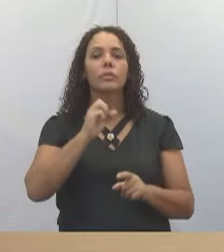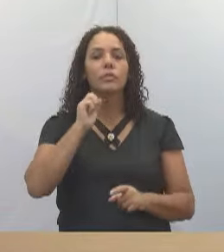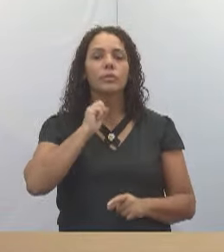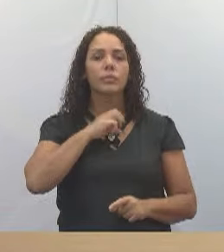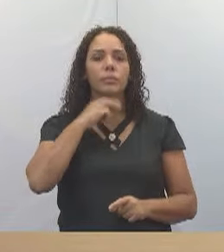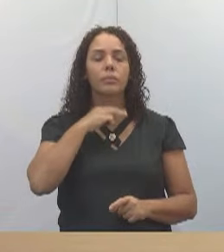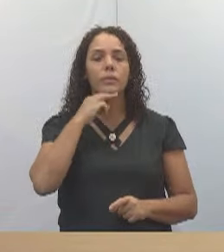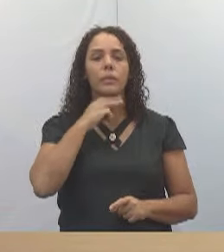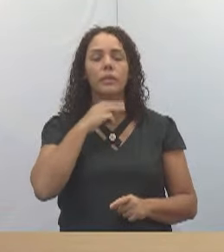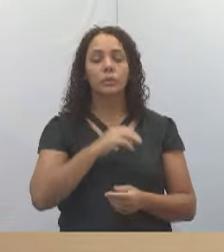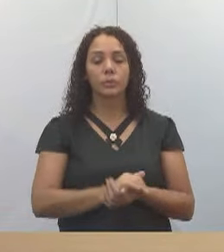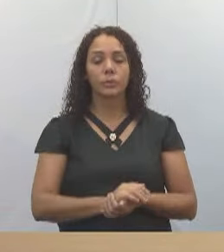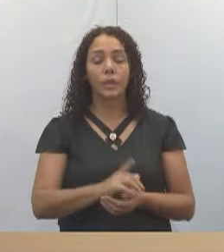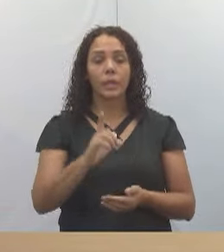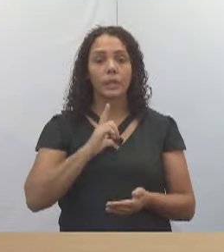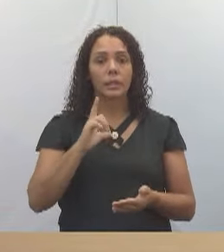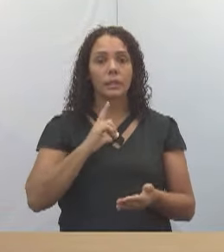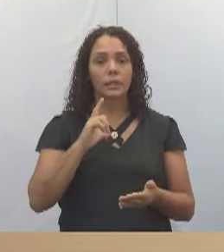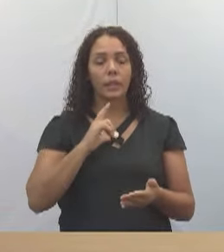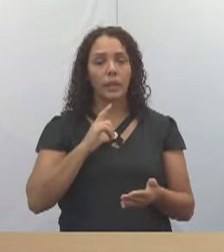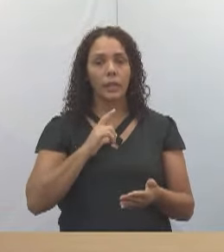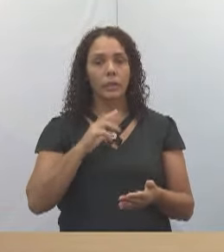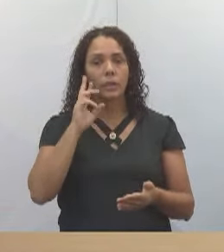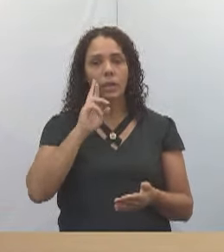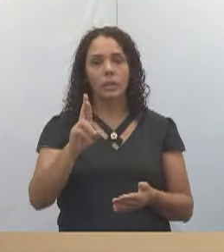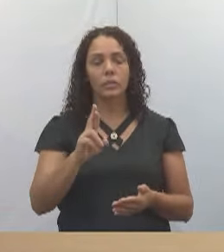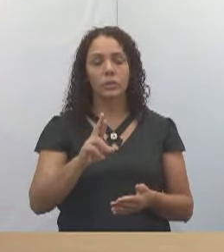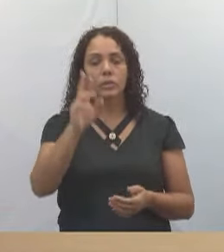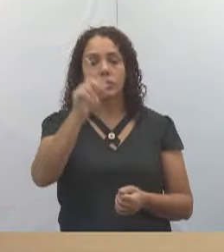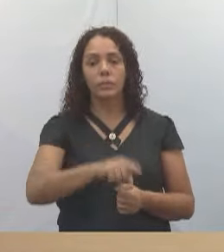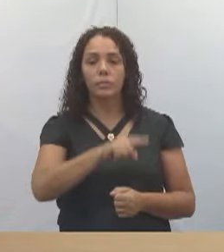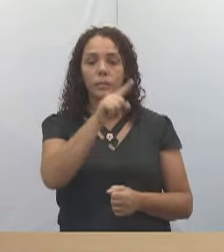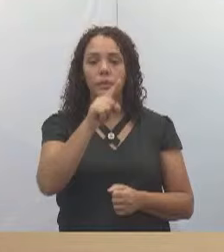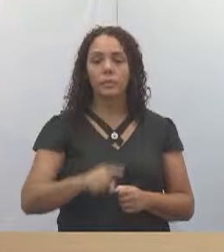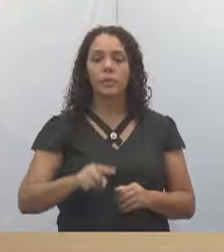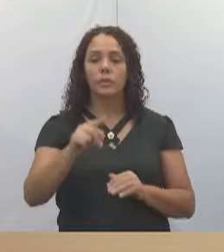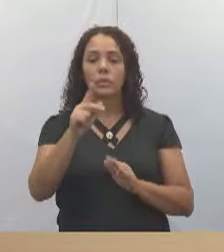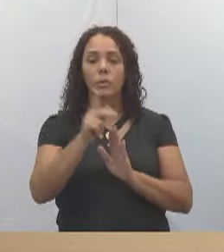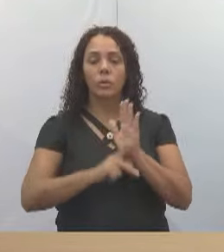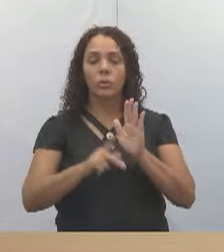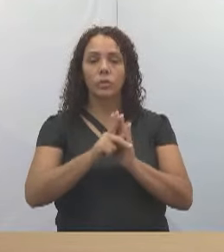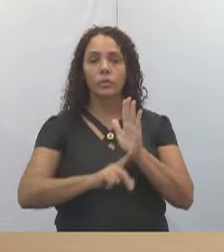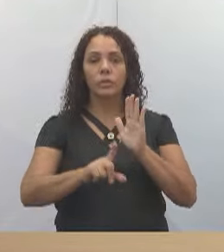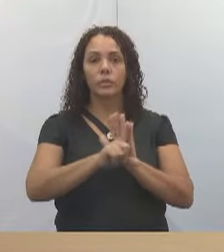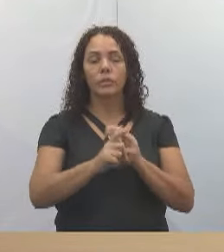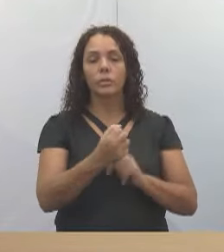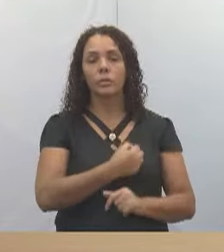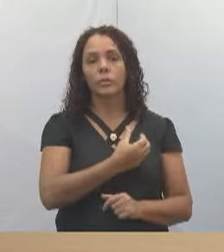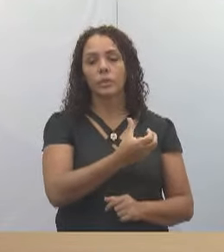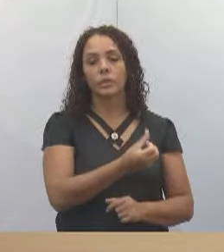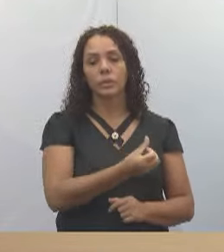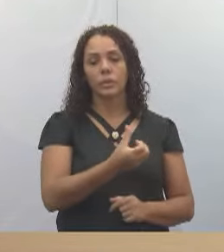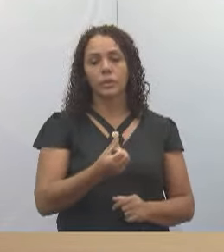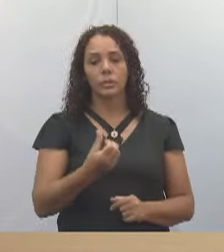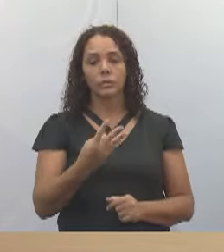existem razões impeditivas para a outorga da sanção do projeto de lei número